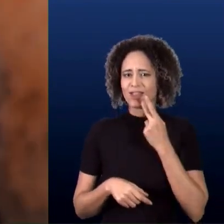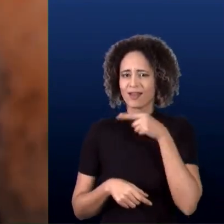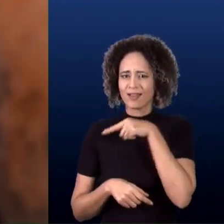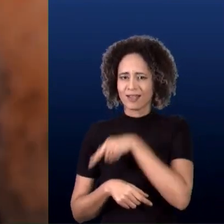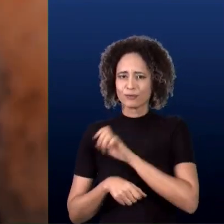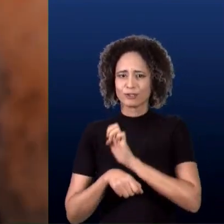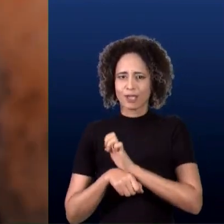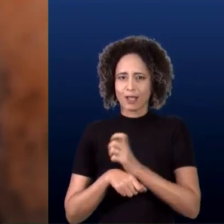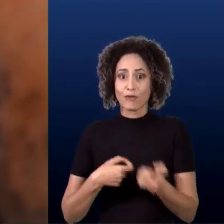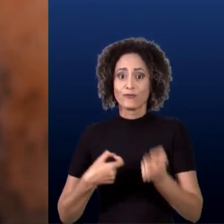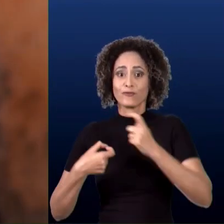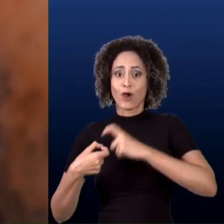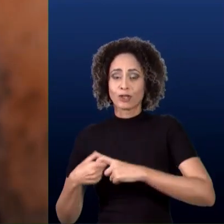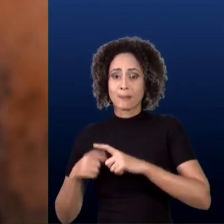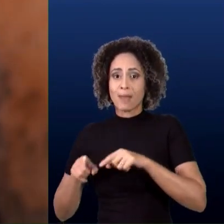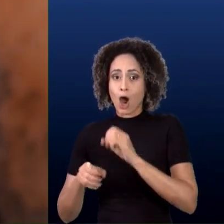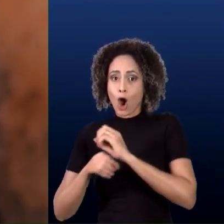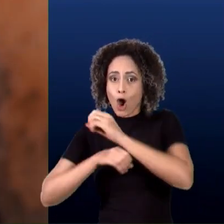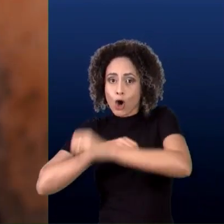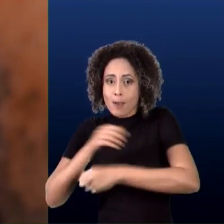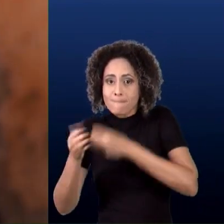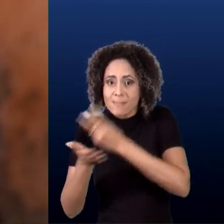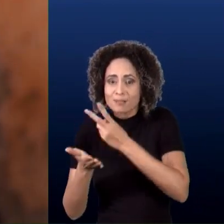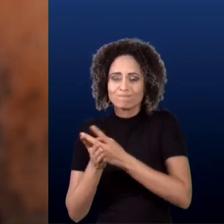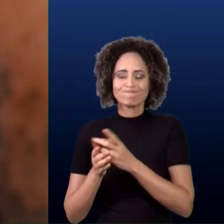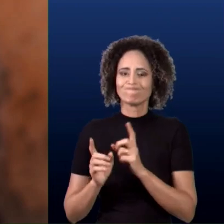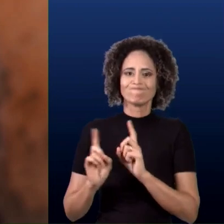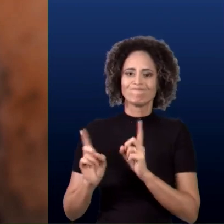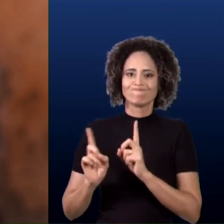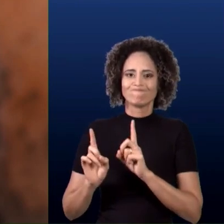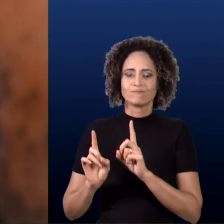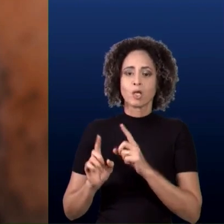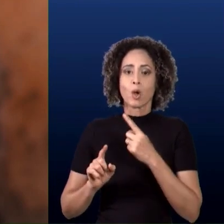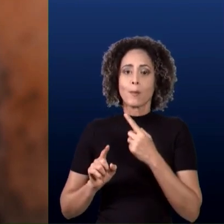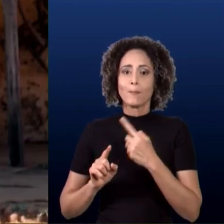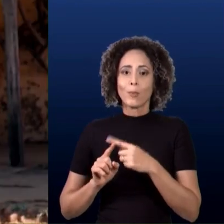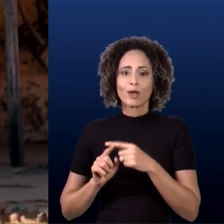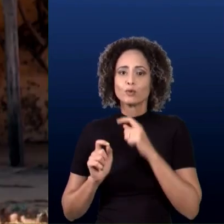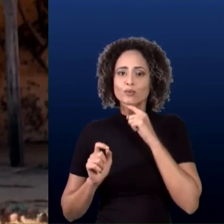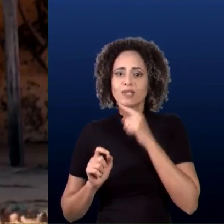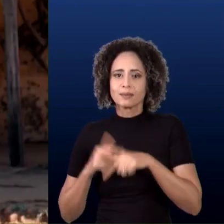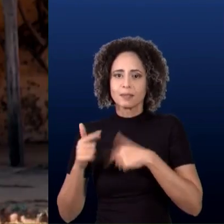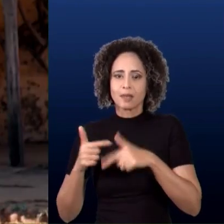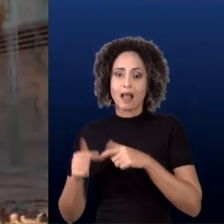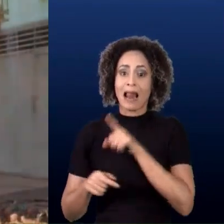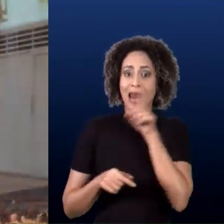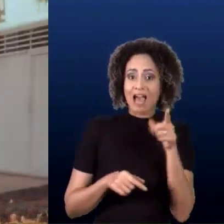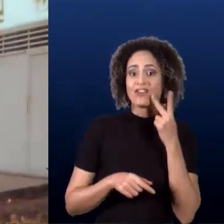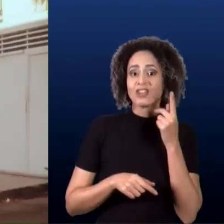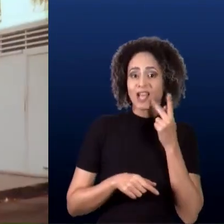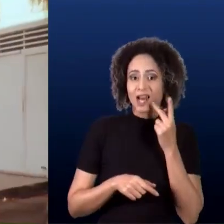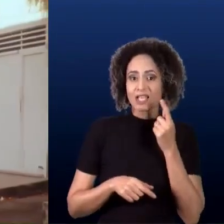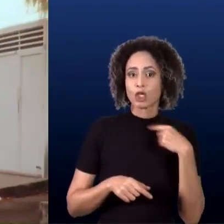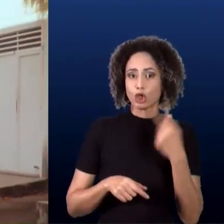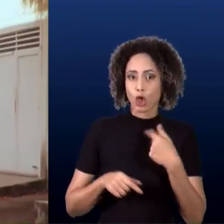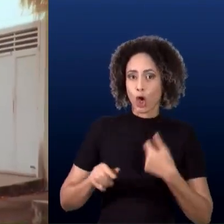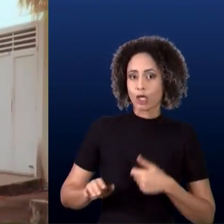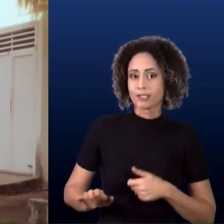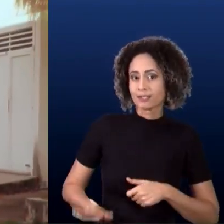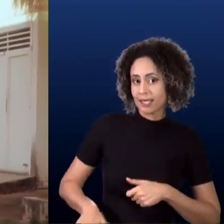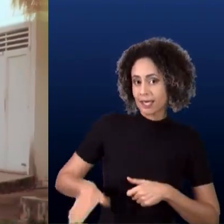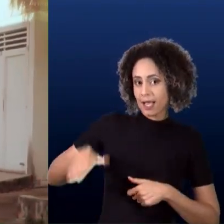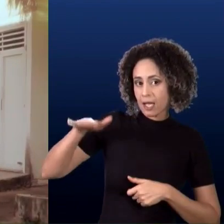pelo Ceará, quis voltar para o estado. Por que que ele não voltou para cá, para Oroz? Porque aqui não tinha alternativa. Foi para Fortaleza, onde nós